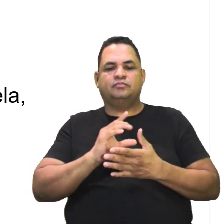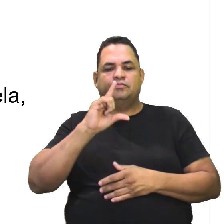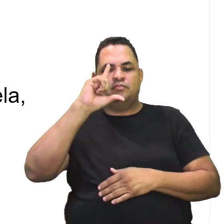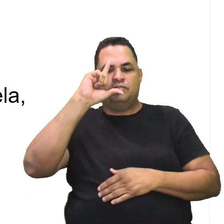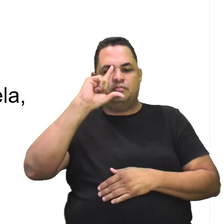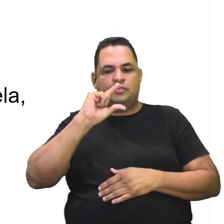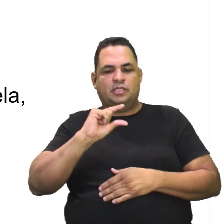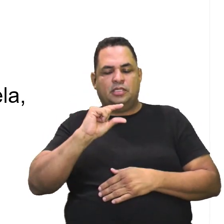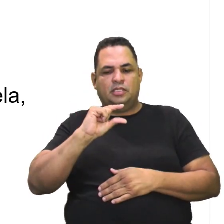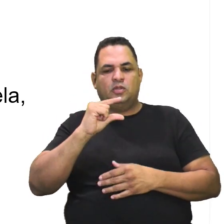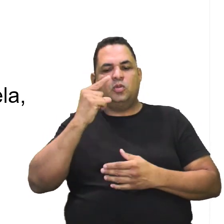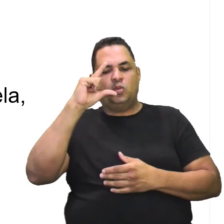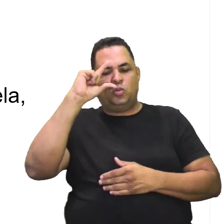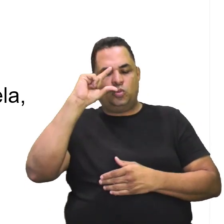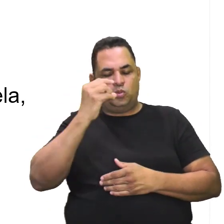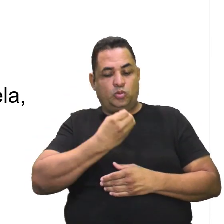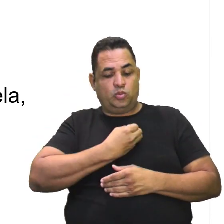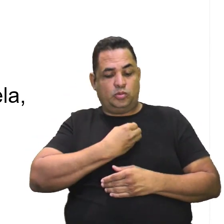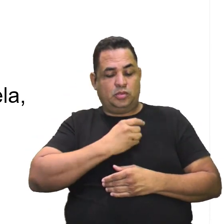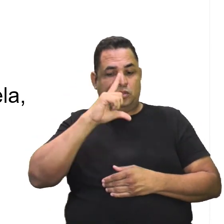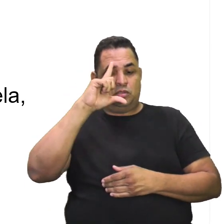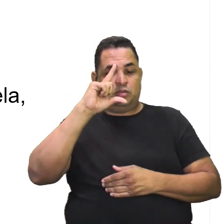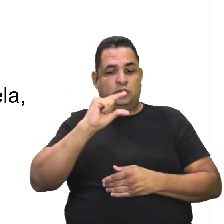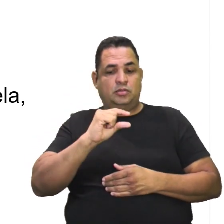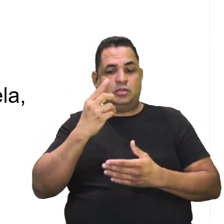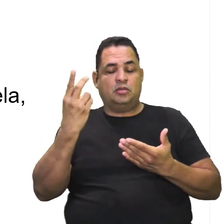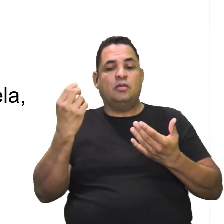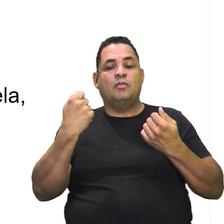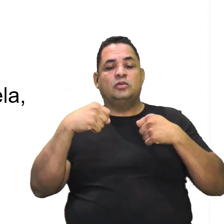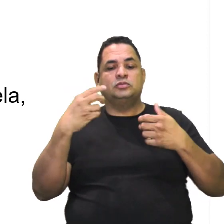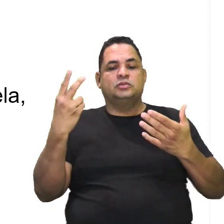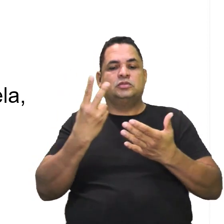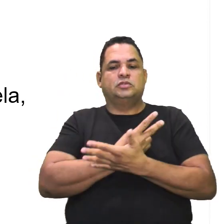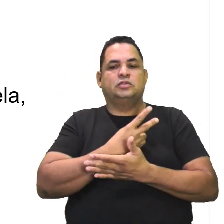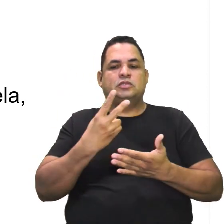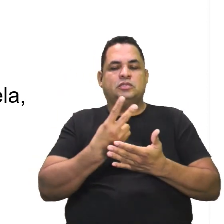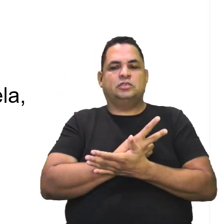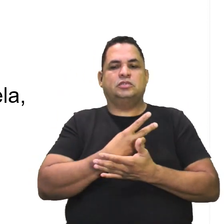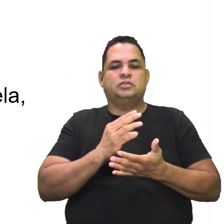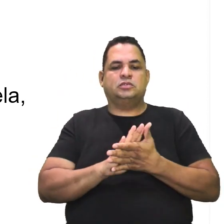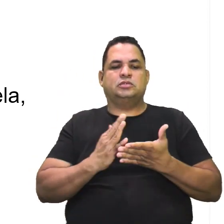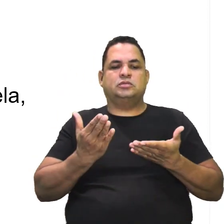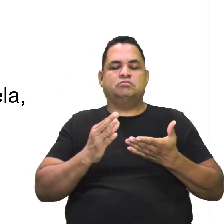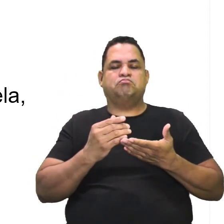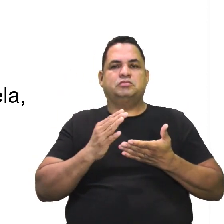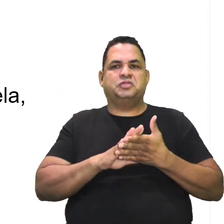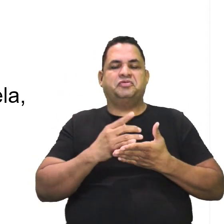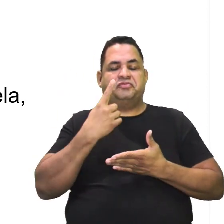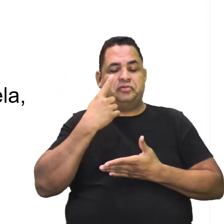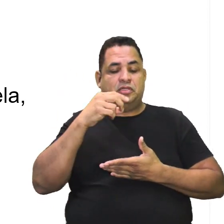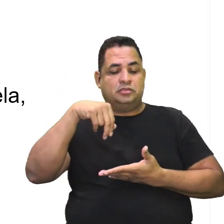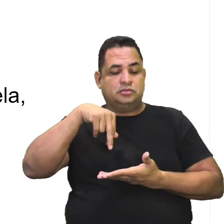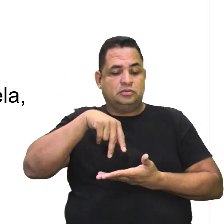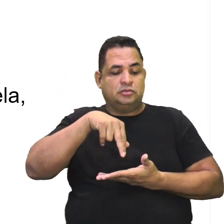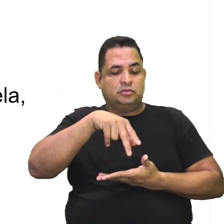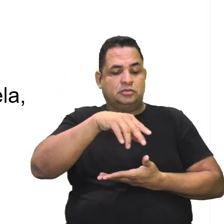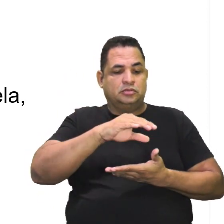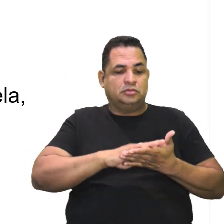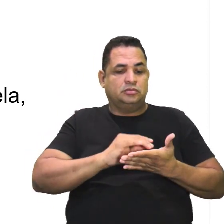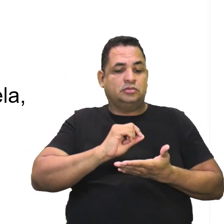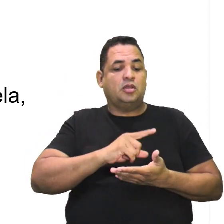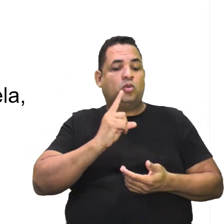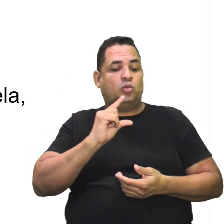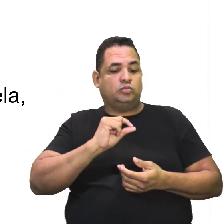uma menor variação. Tanto é que nós vimos que na atividade de de caminhadas, o professor Maurício caminhou